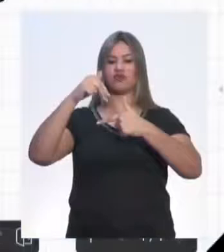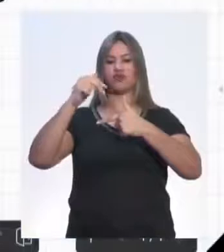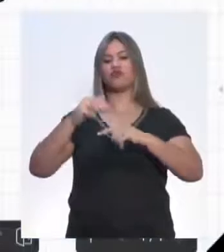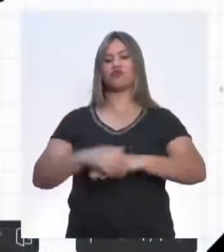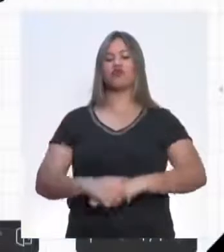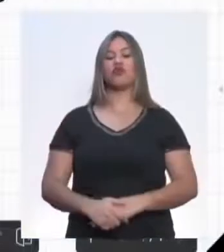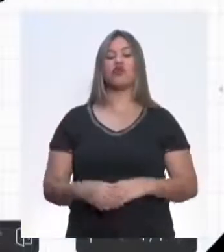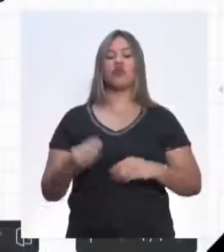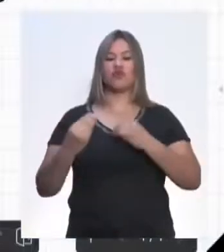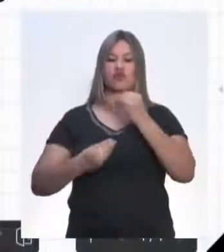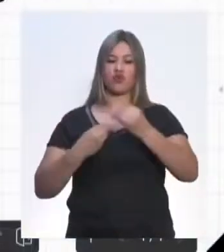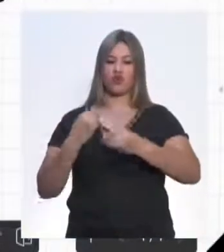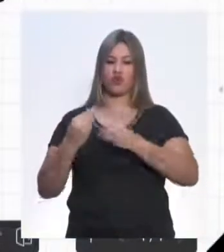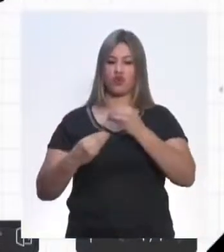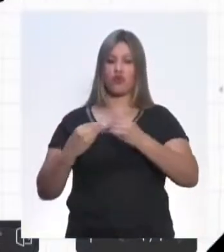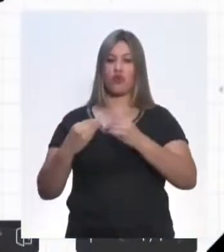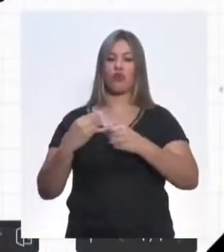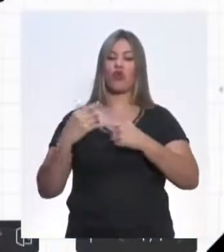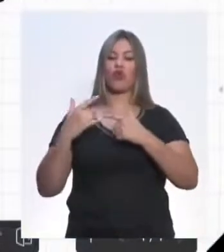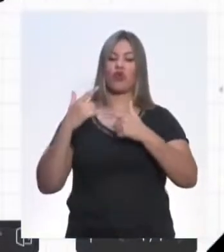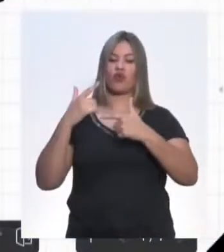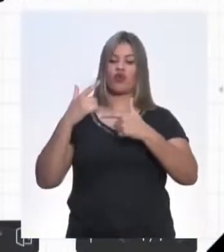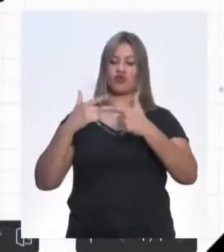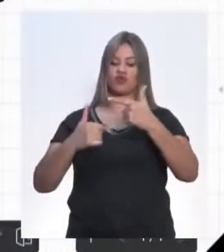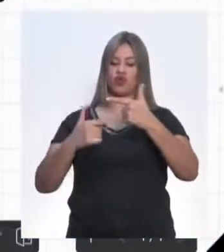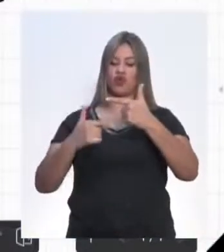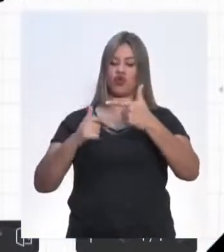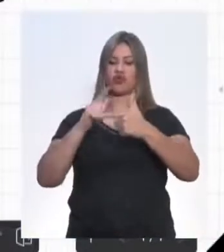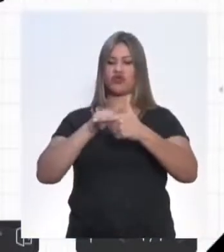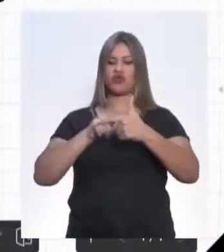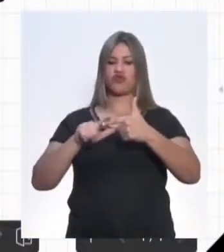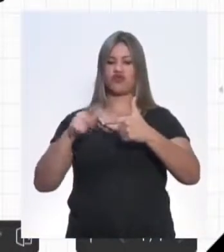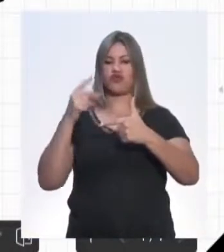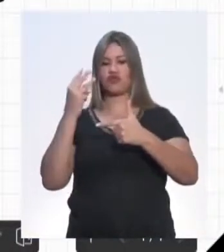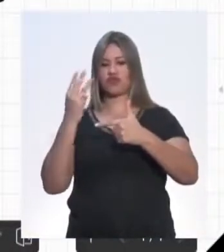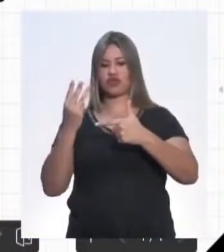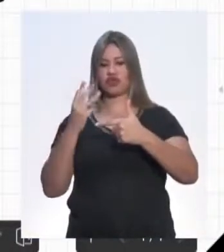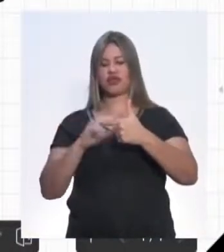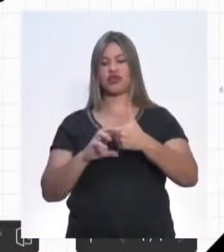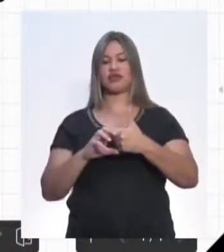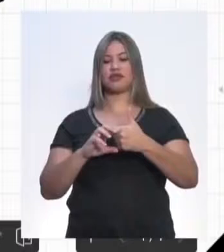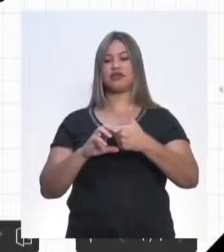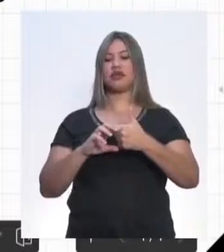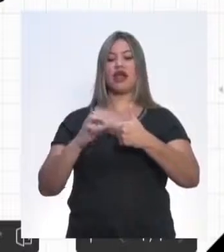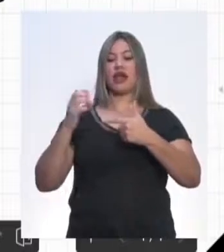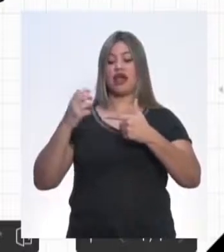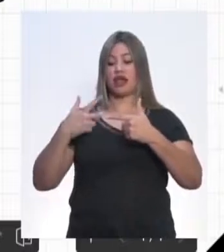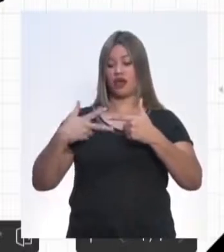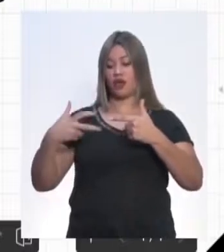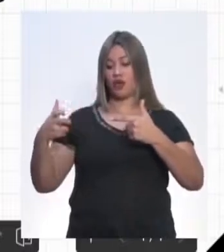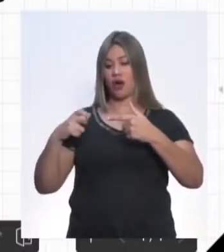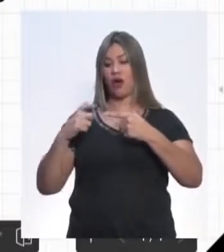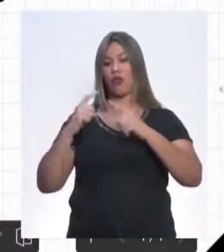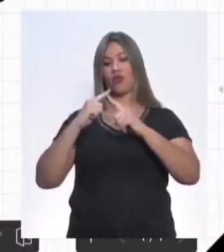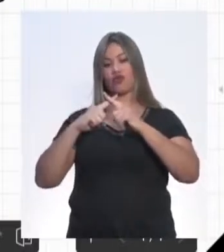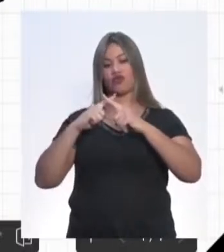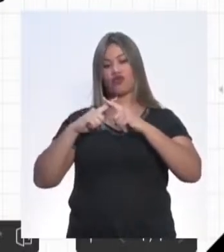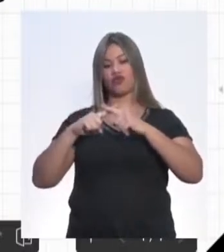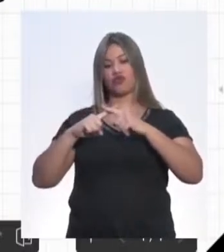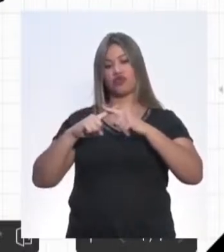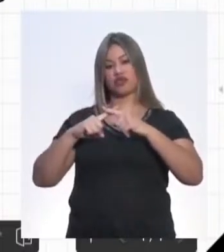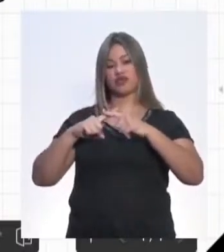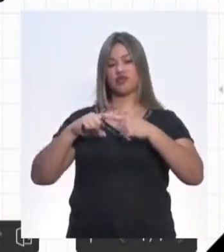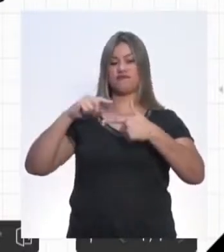12, dividir por 3 e multiplicar o resultado pelo numerador. É uma forma aí de